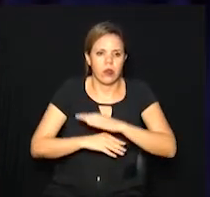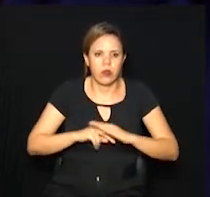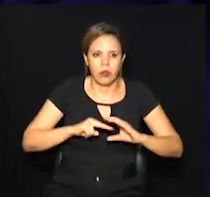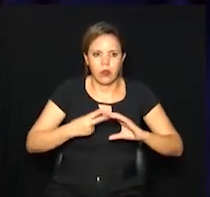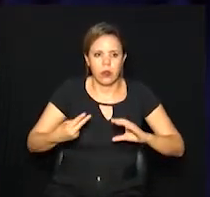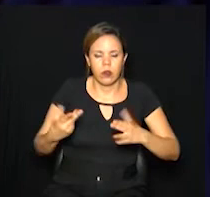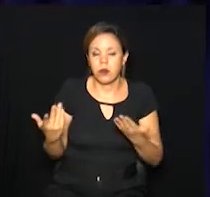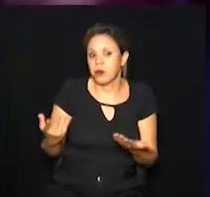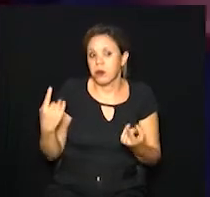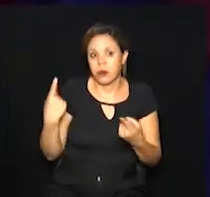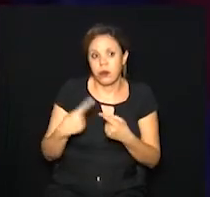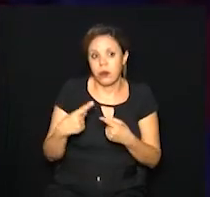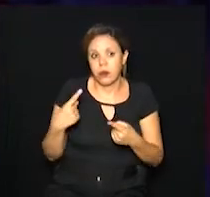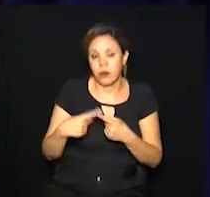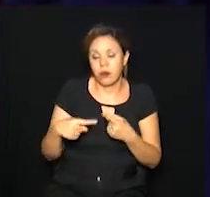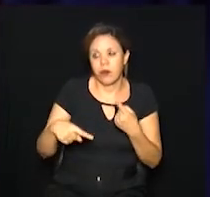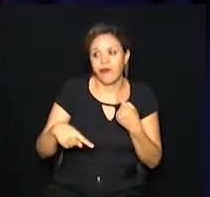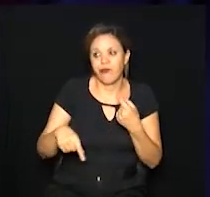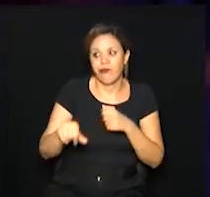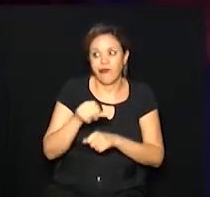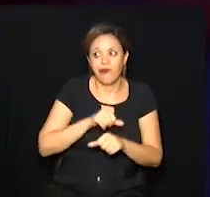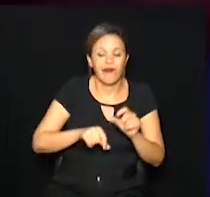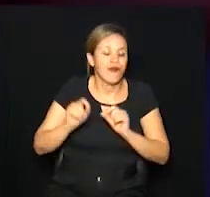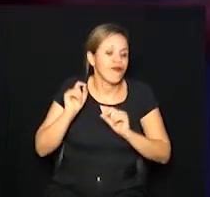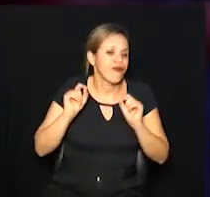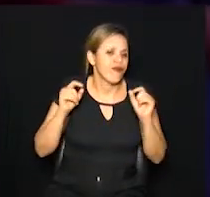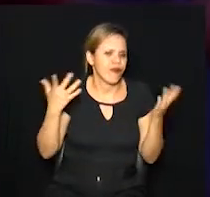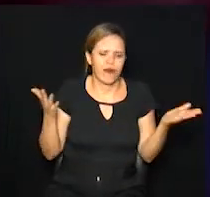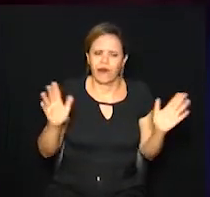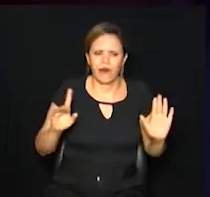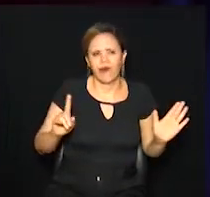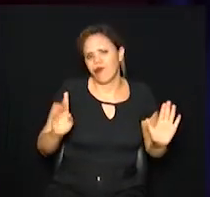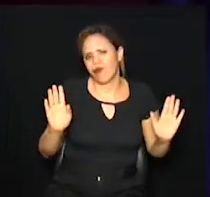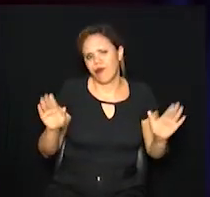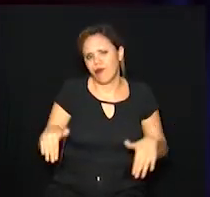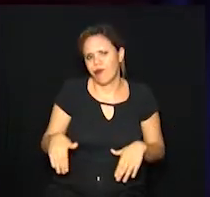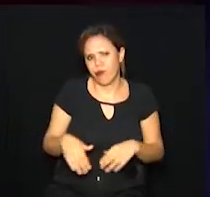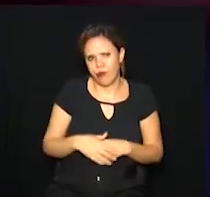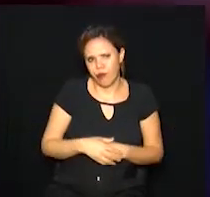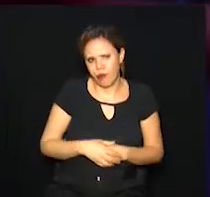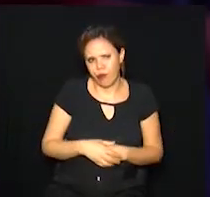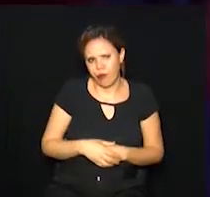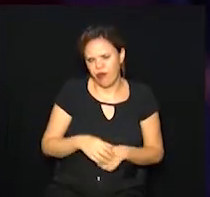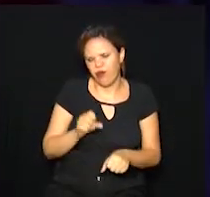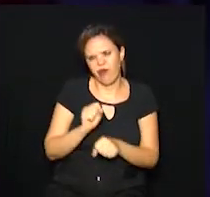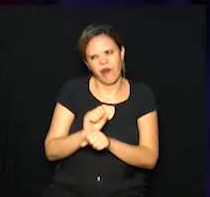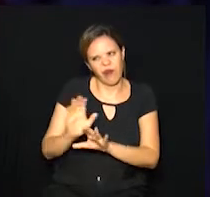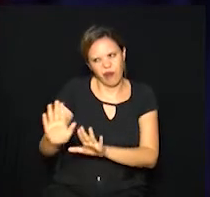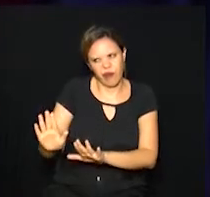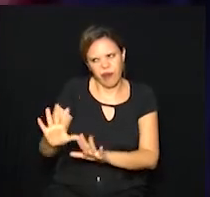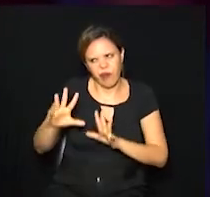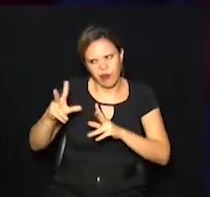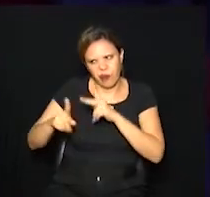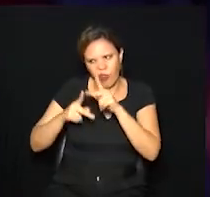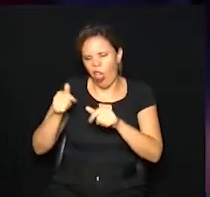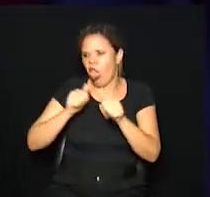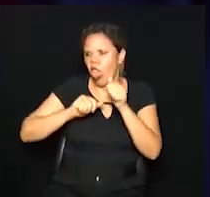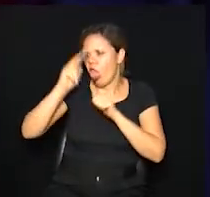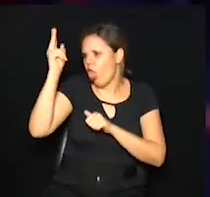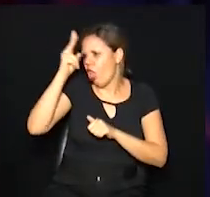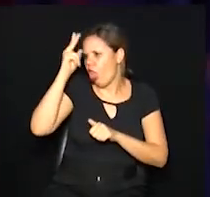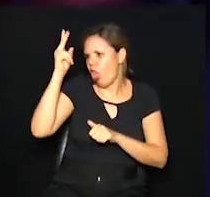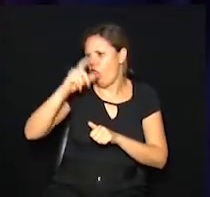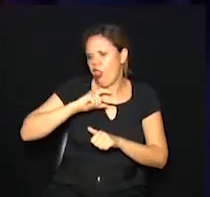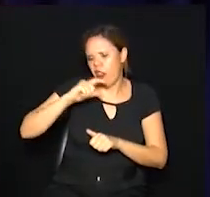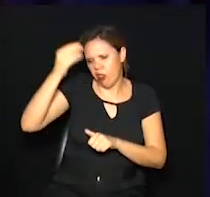né? Porque vira uma coisa que... Não, mas isso aí, espera, estava todo mundo bêbado, ninguém